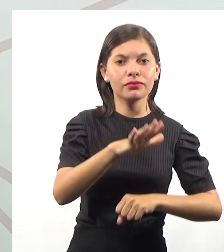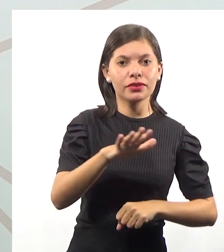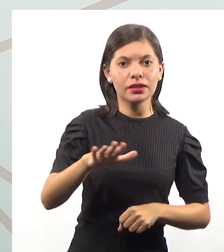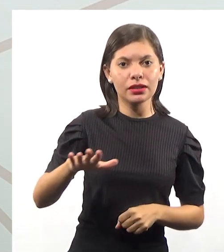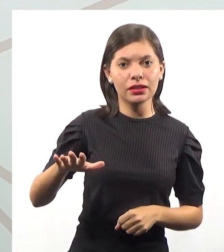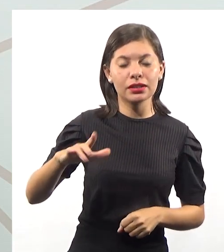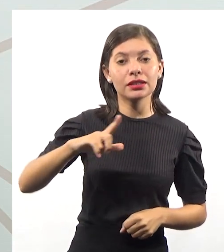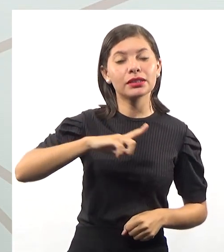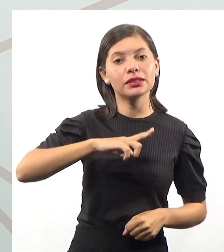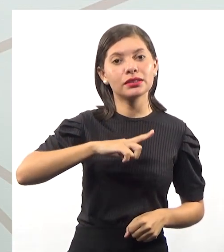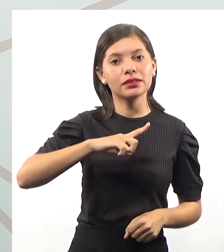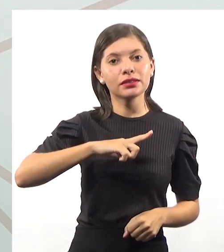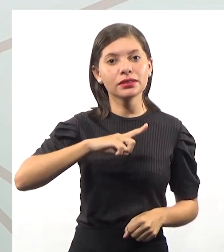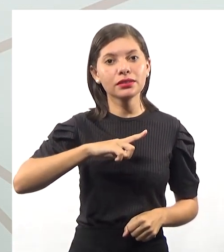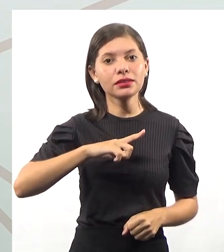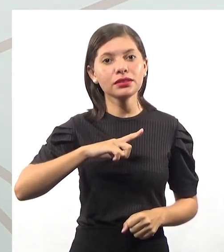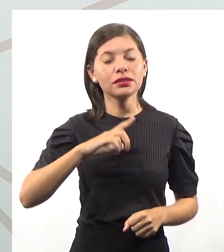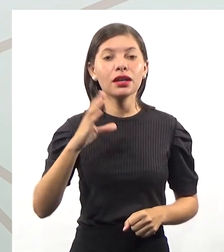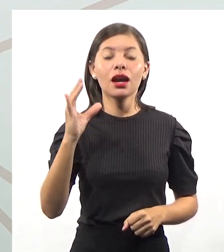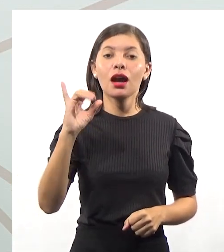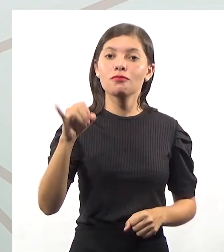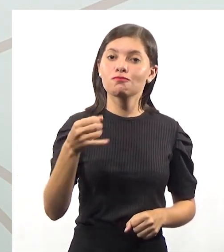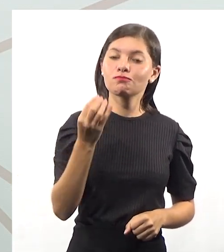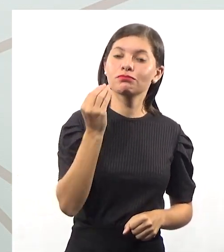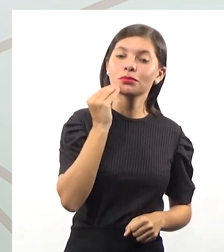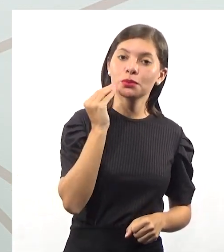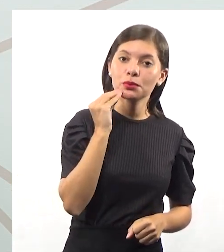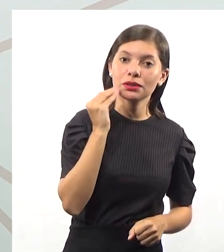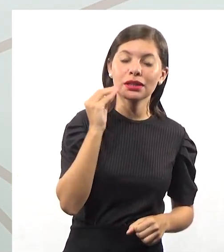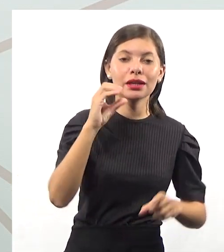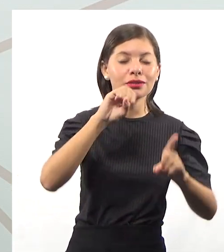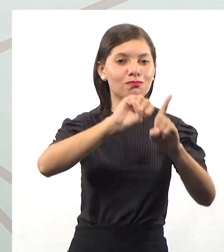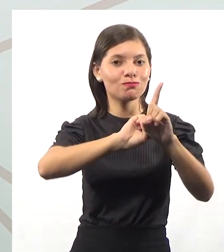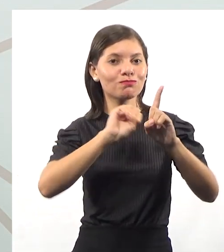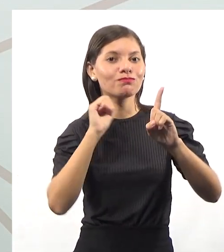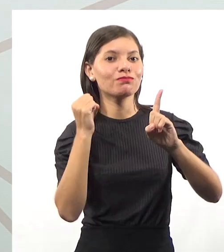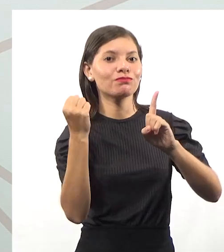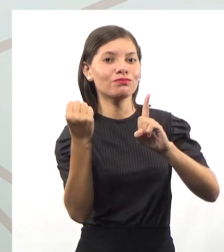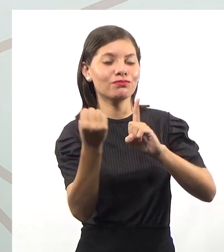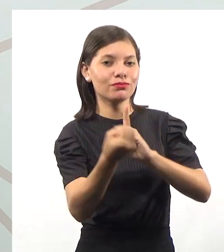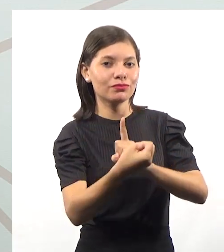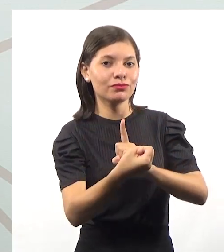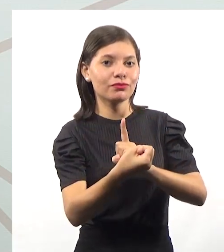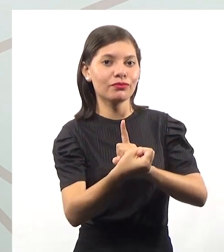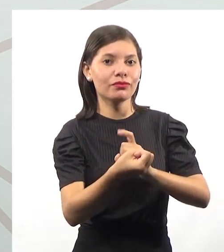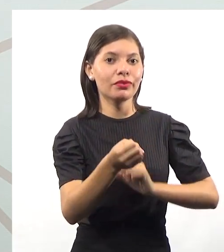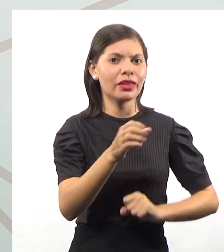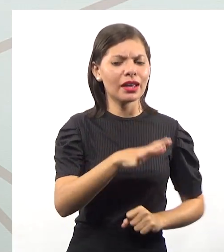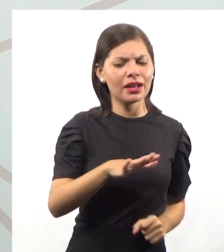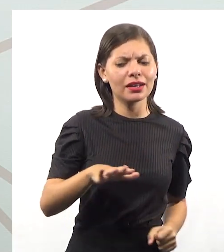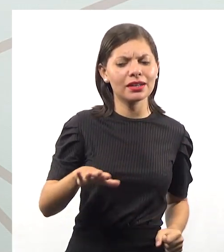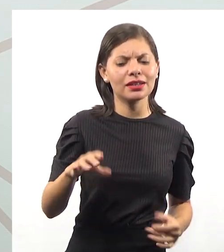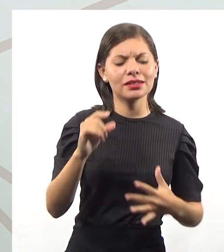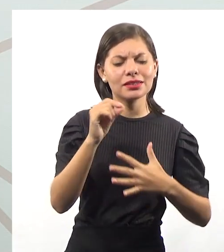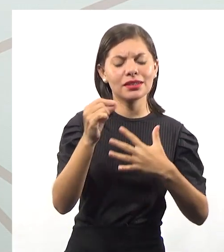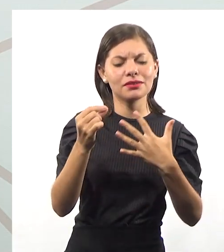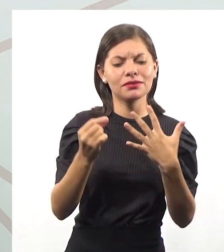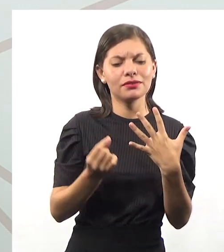criança ela tenha a oportunidade de socialização. A criança nessa